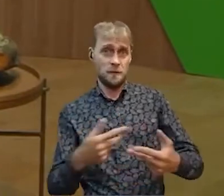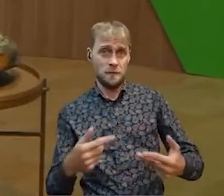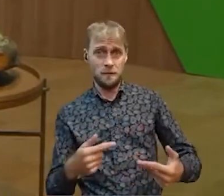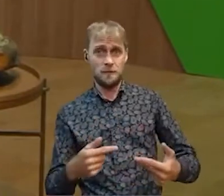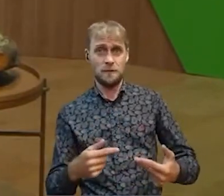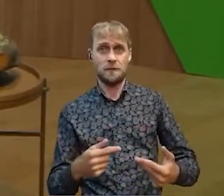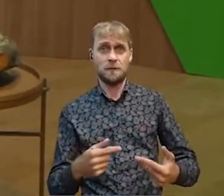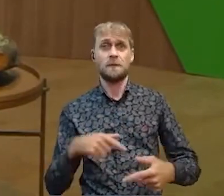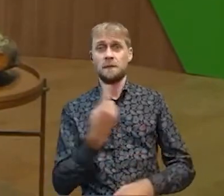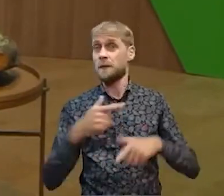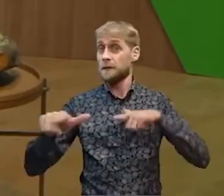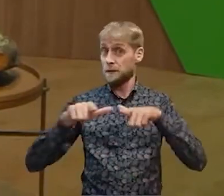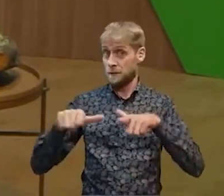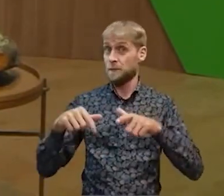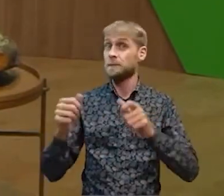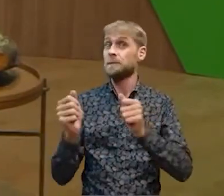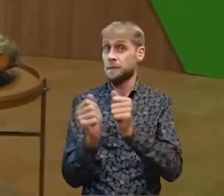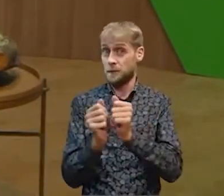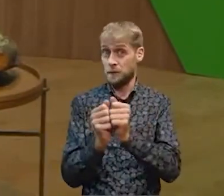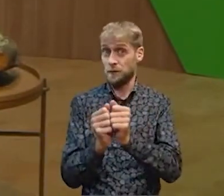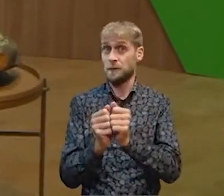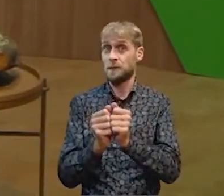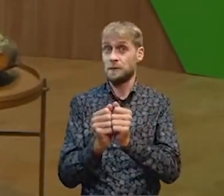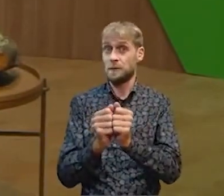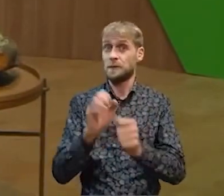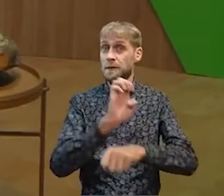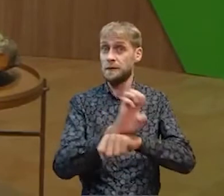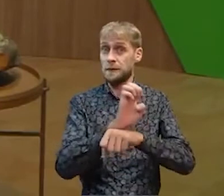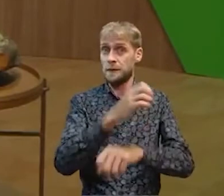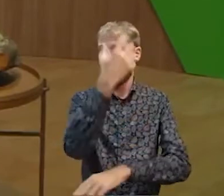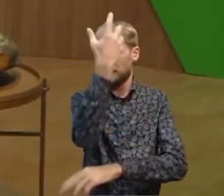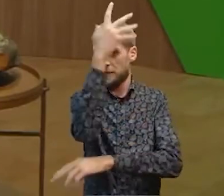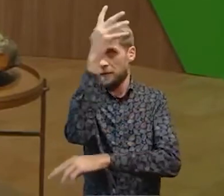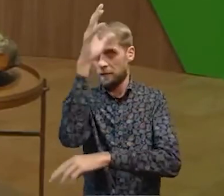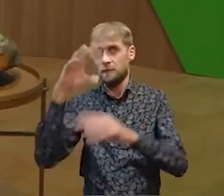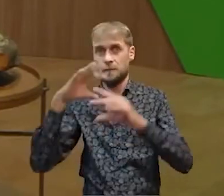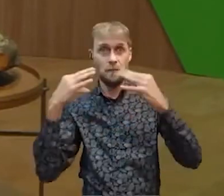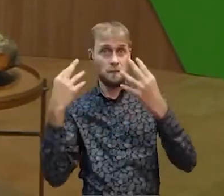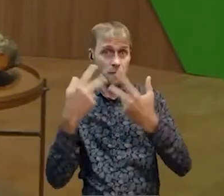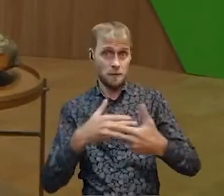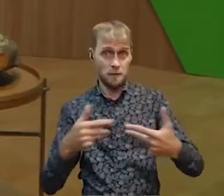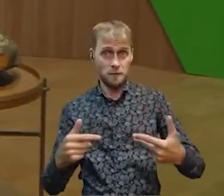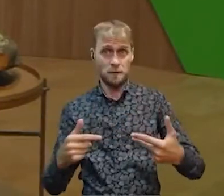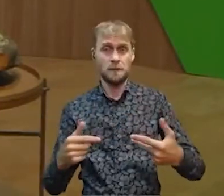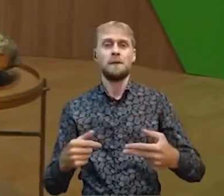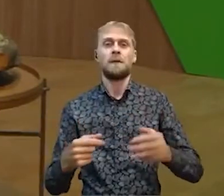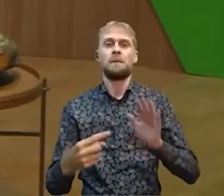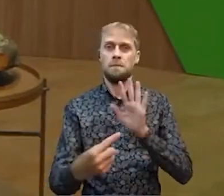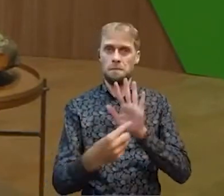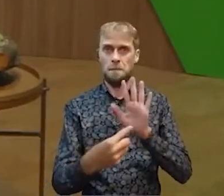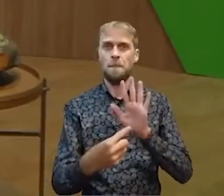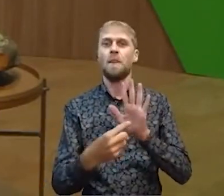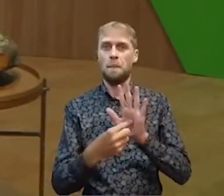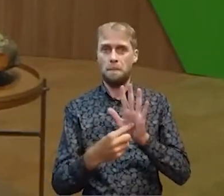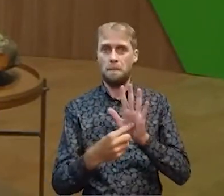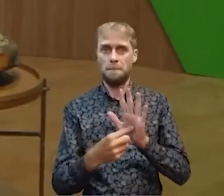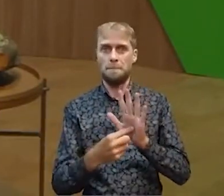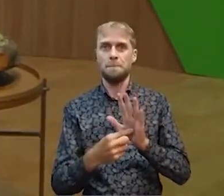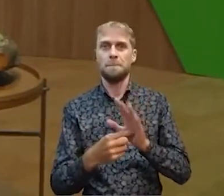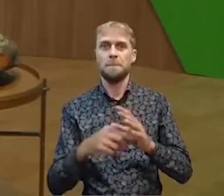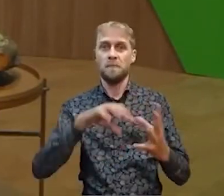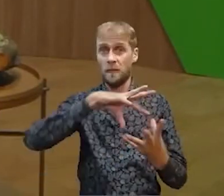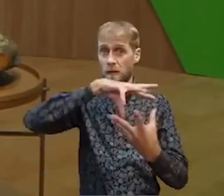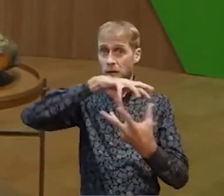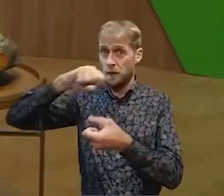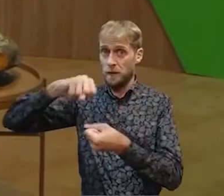trabalhando aliado com os secretários de meio ambiente e, portanto, mostrando que a sustentabilidade,